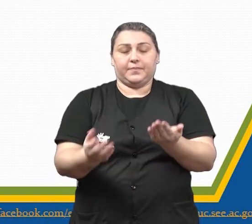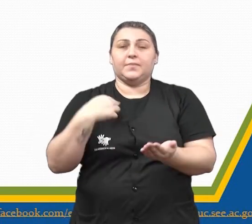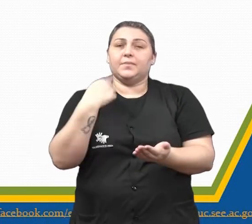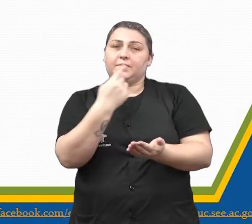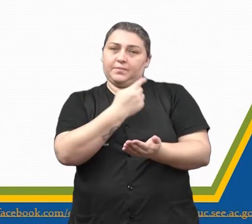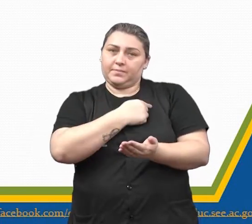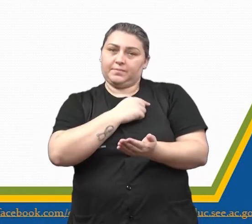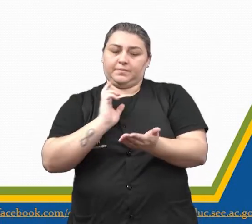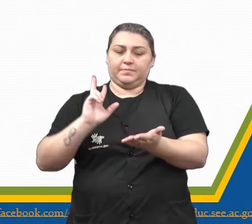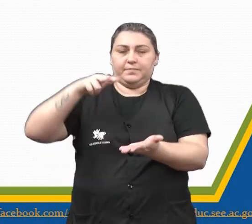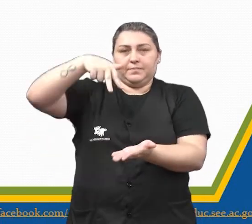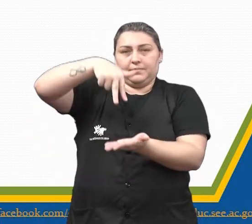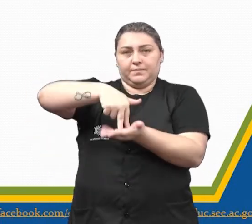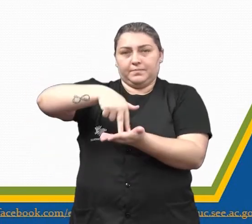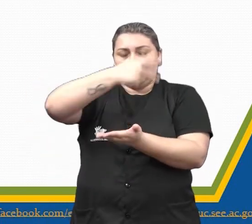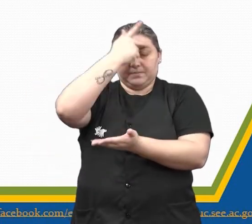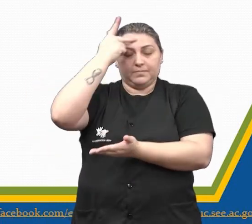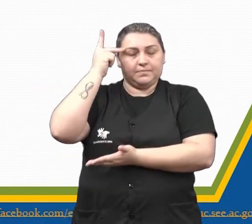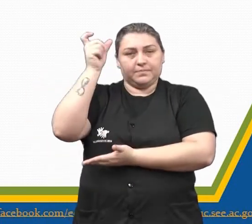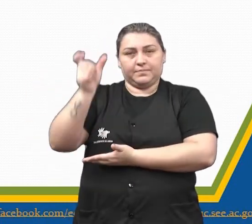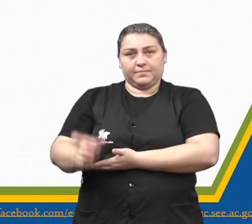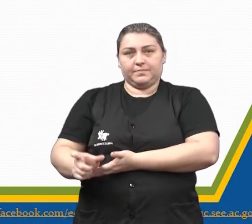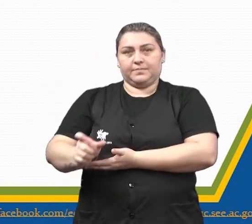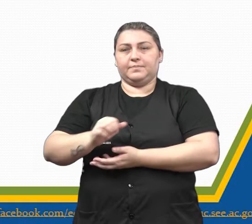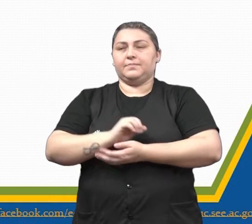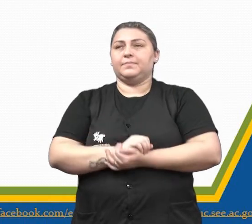nos pesamos, pesa pessoas, né?